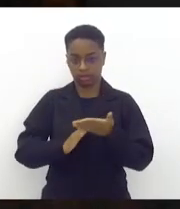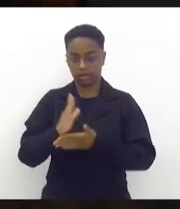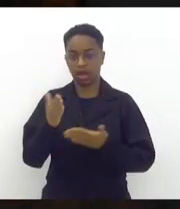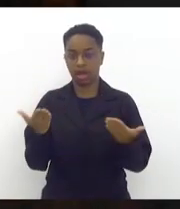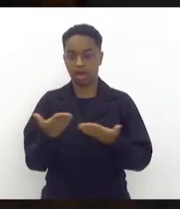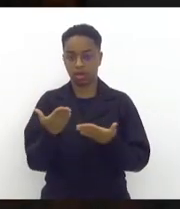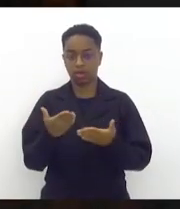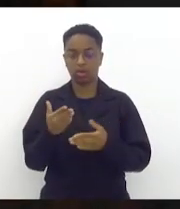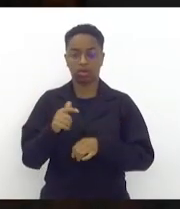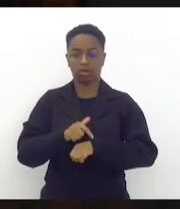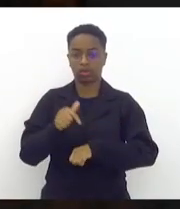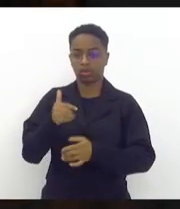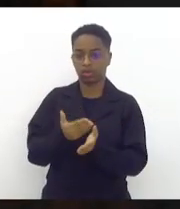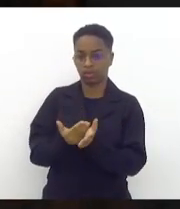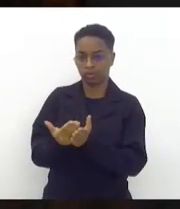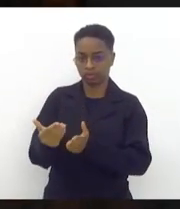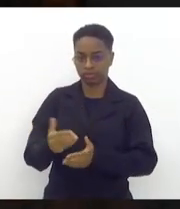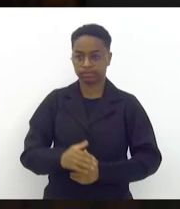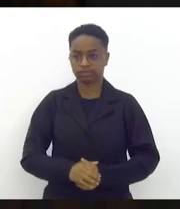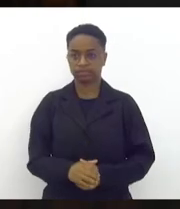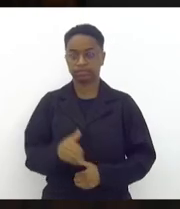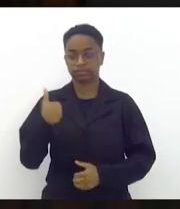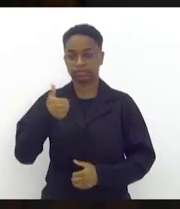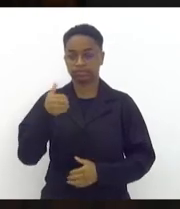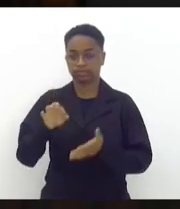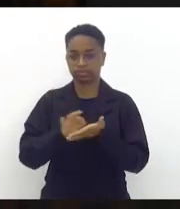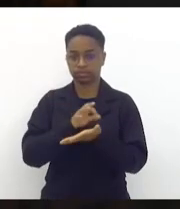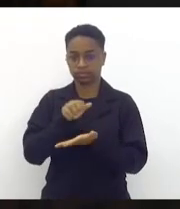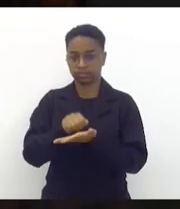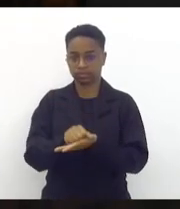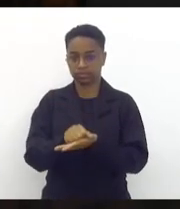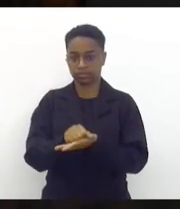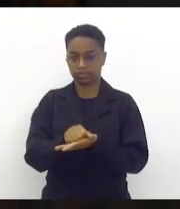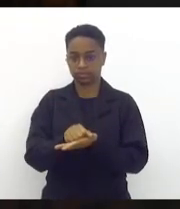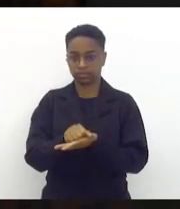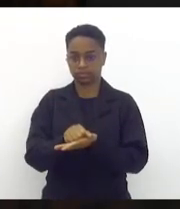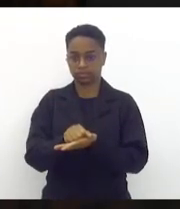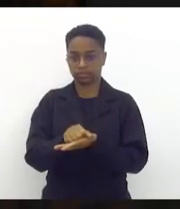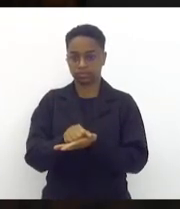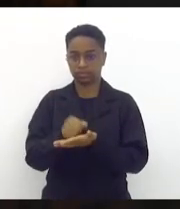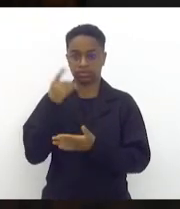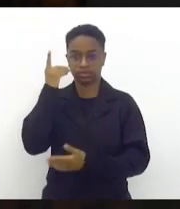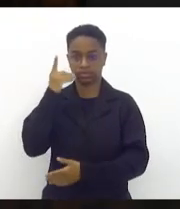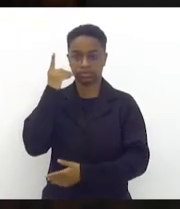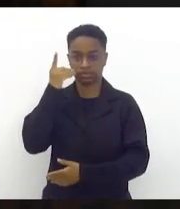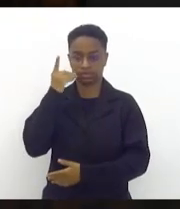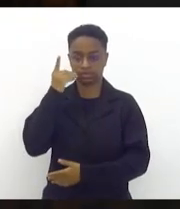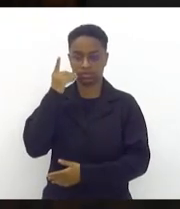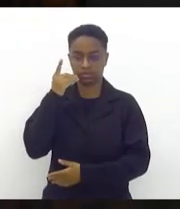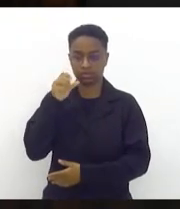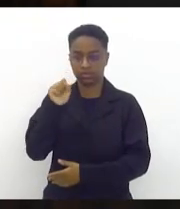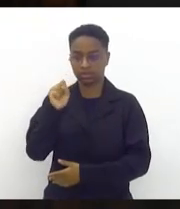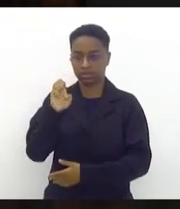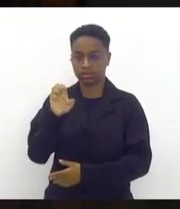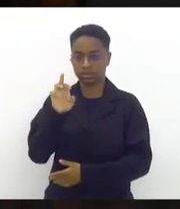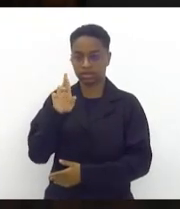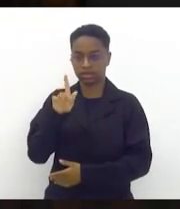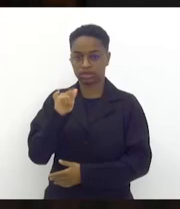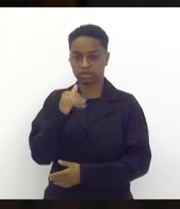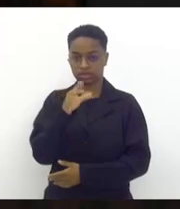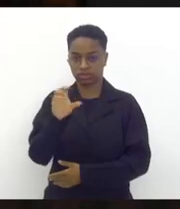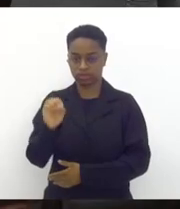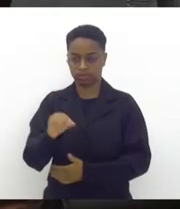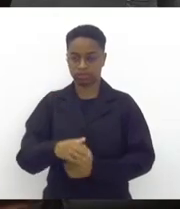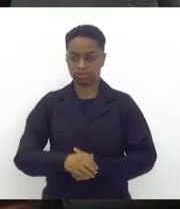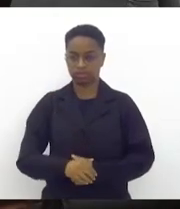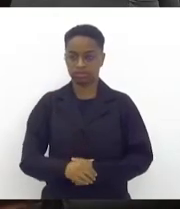passa-se ao expediente inicial. Primeiro orador escrito é o deputado doutor Serginho.